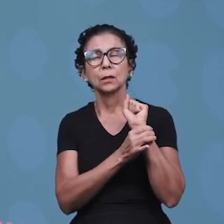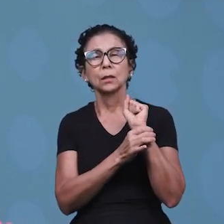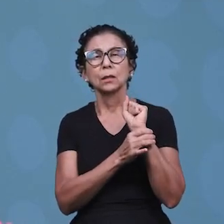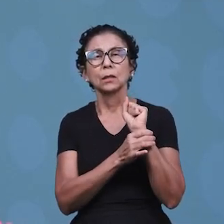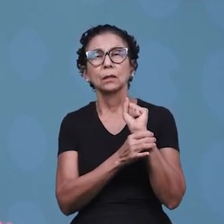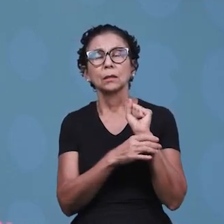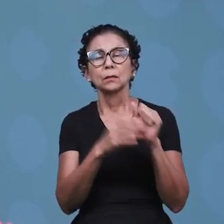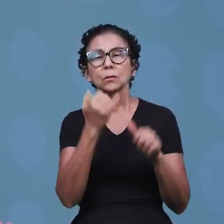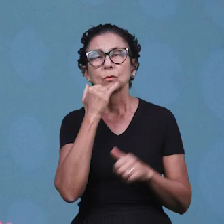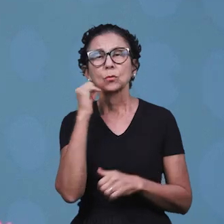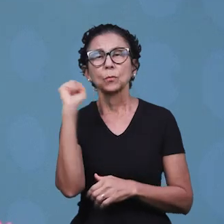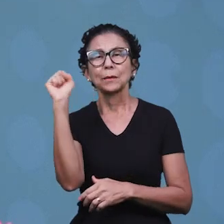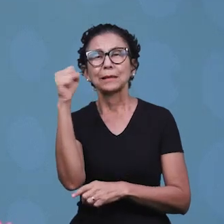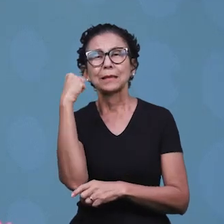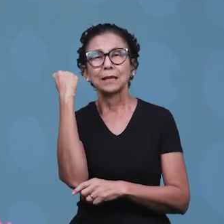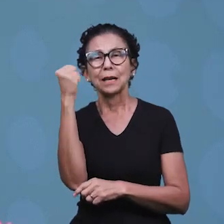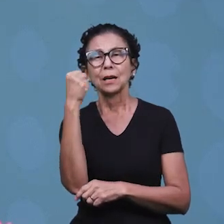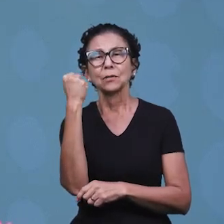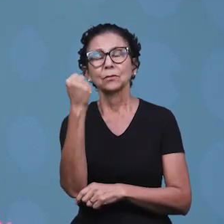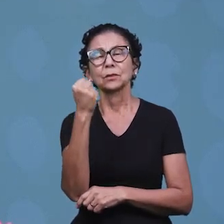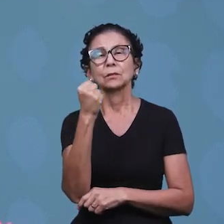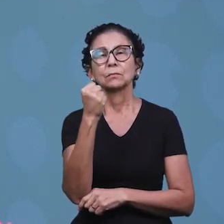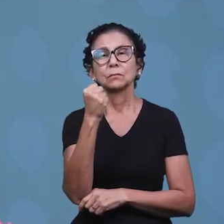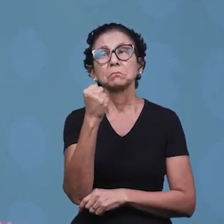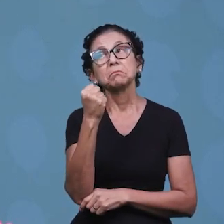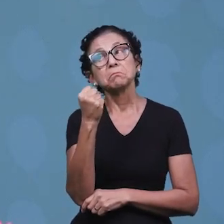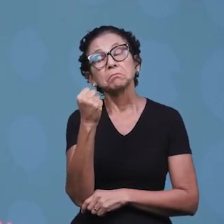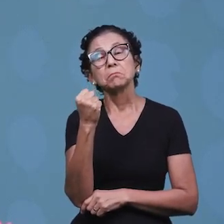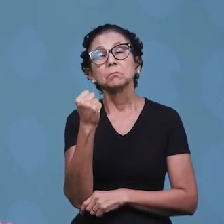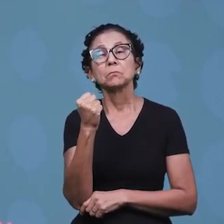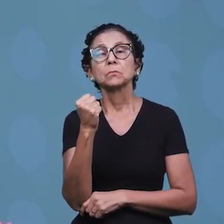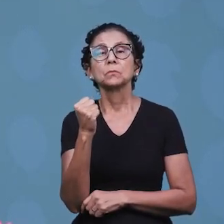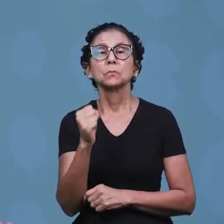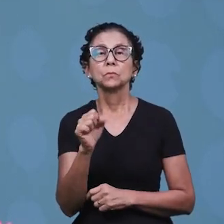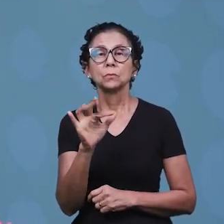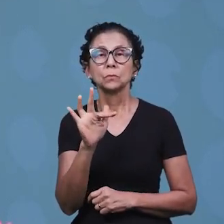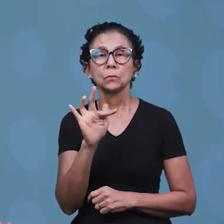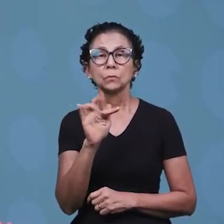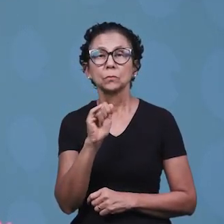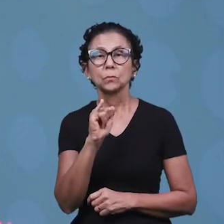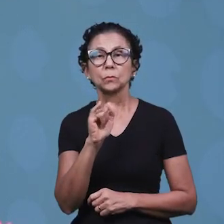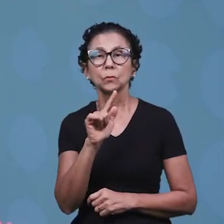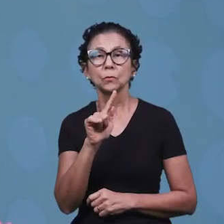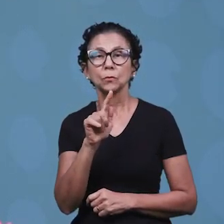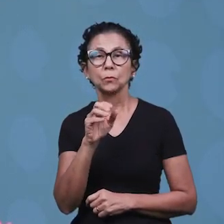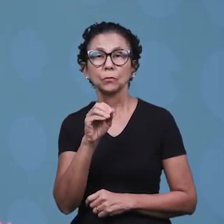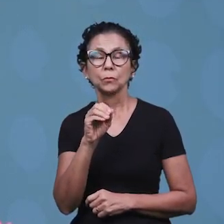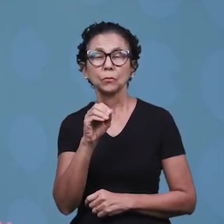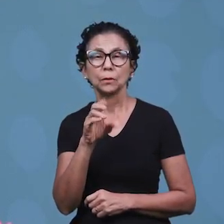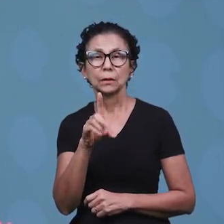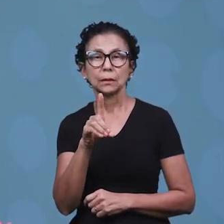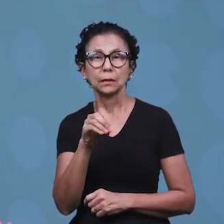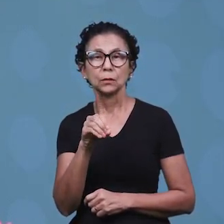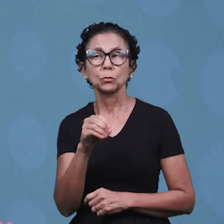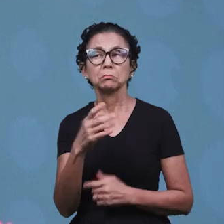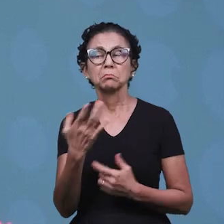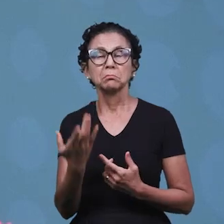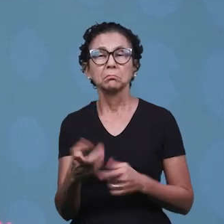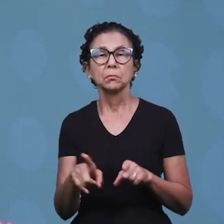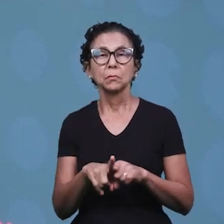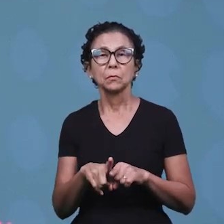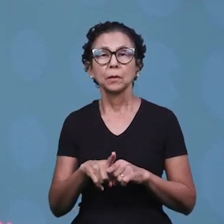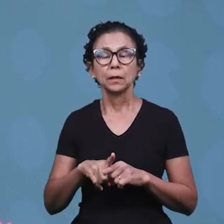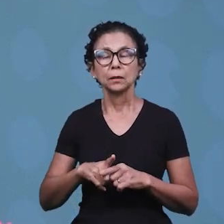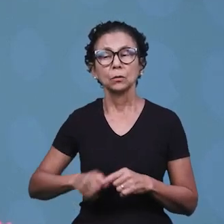rins, né? São algumas das contraindicações absolutas. Então, os riscos estão